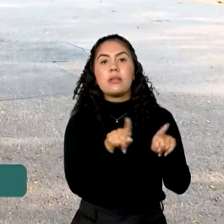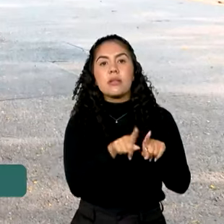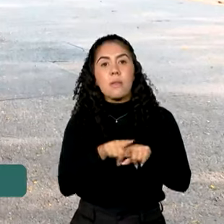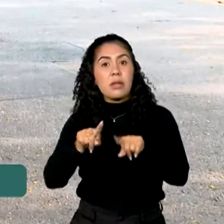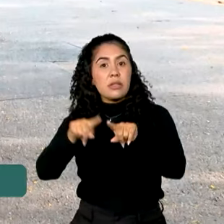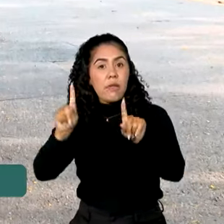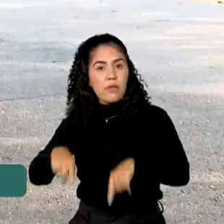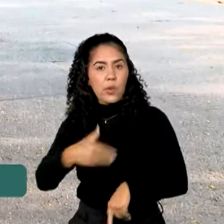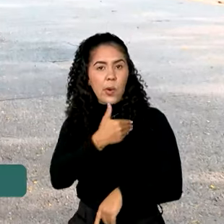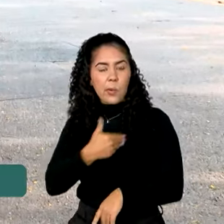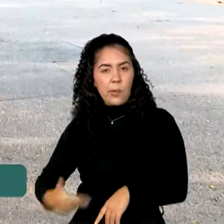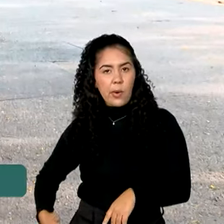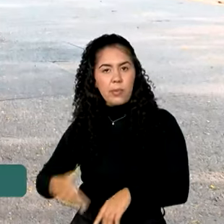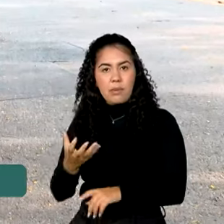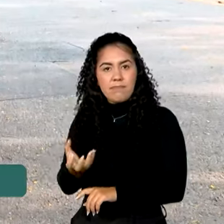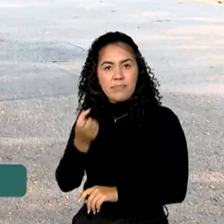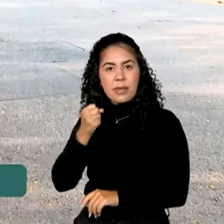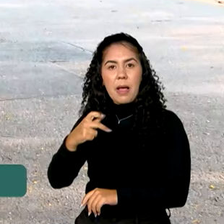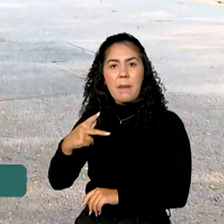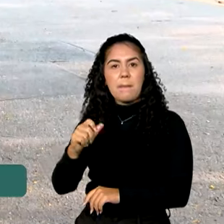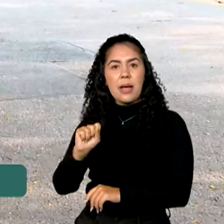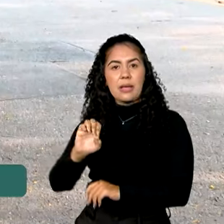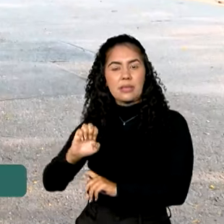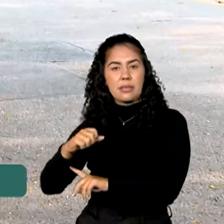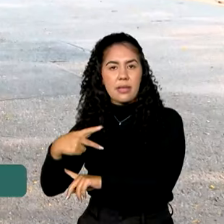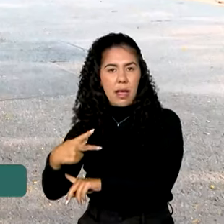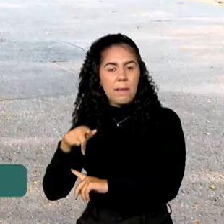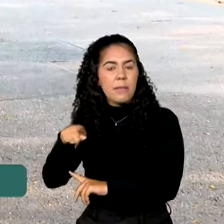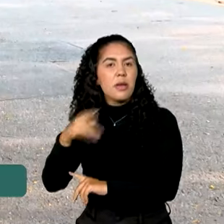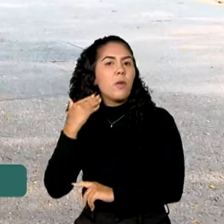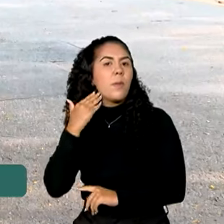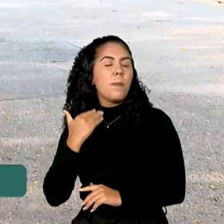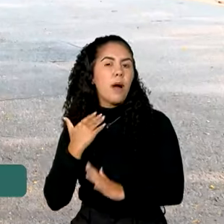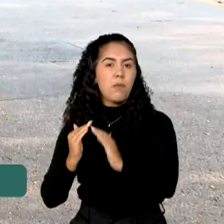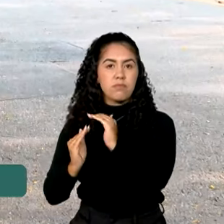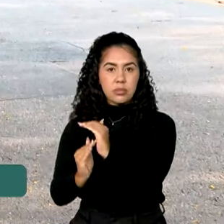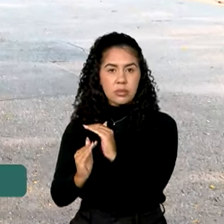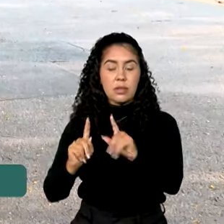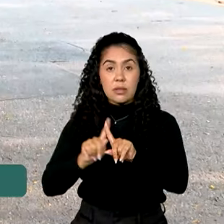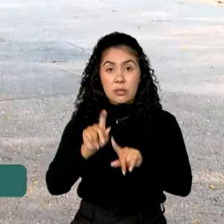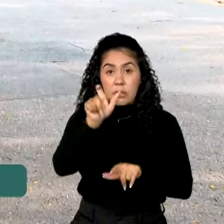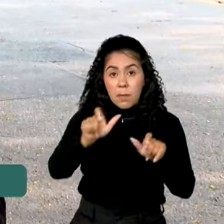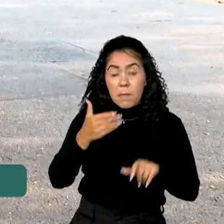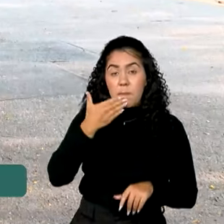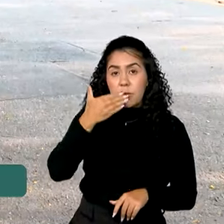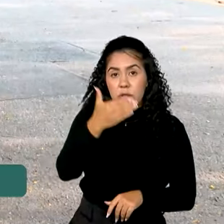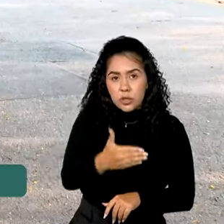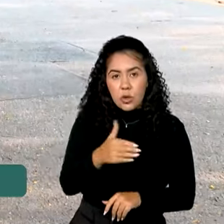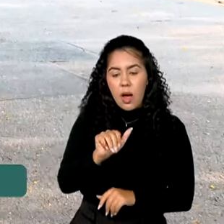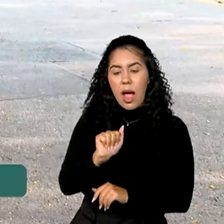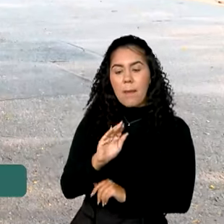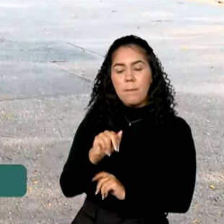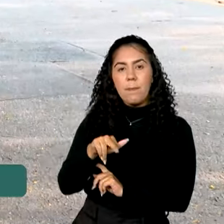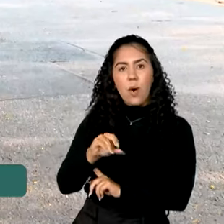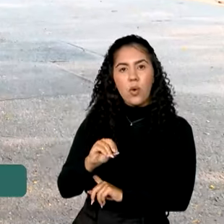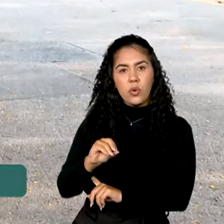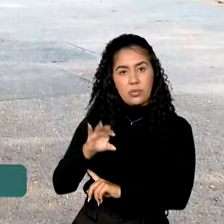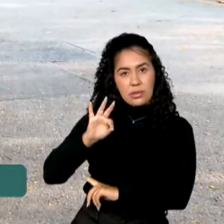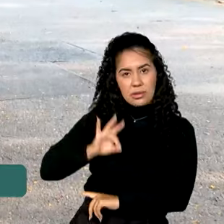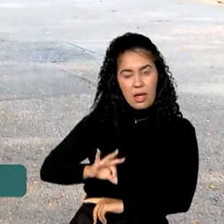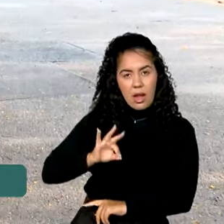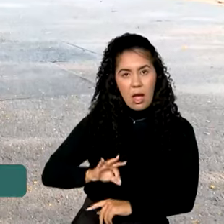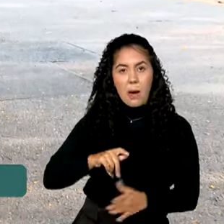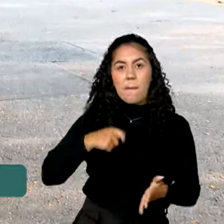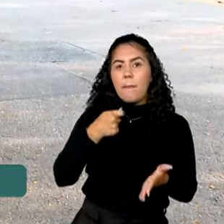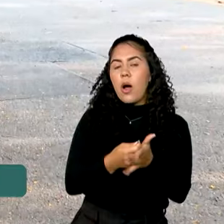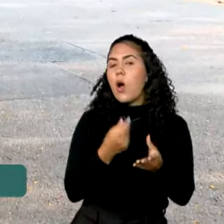agências do Banco do Brasil. Para aqueles que solicitaram revisão do abono salarial por meio de recurso administrativo, os pagamentos